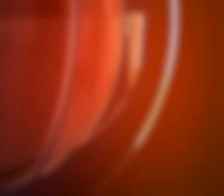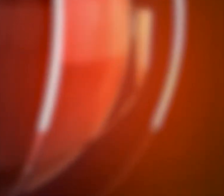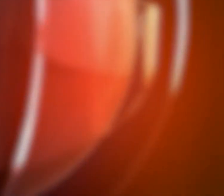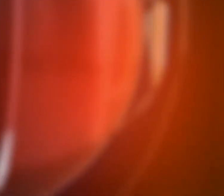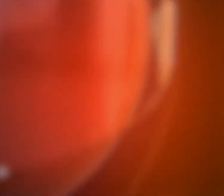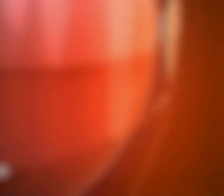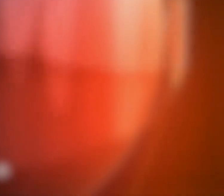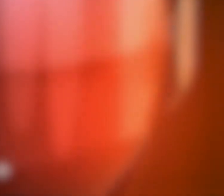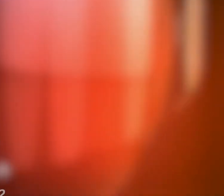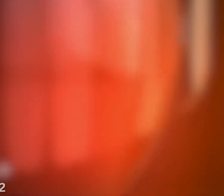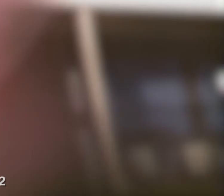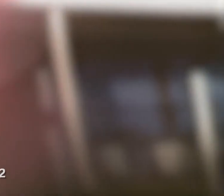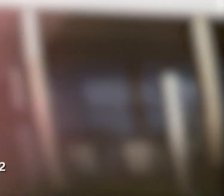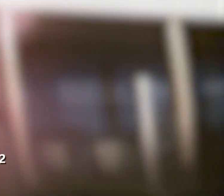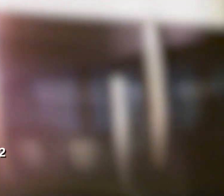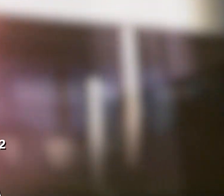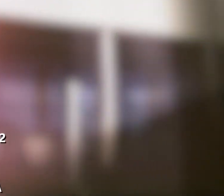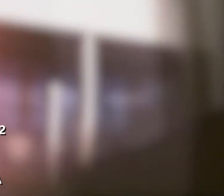Tchau.